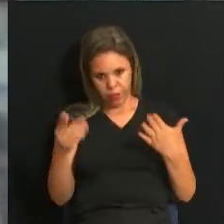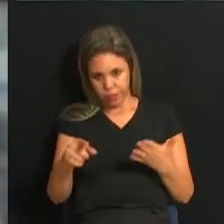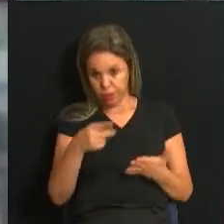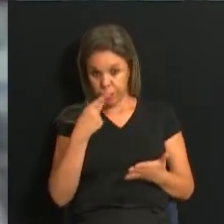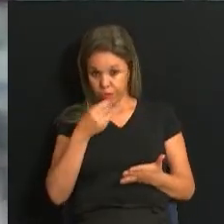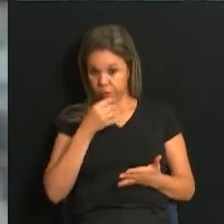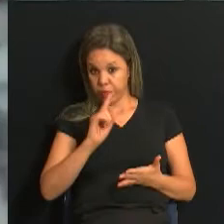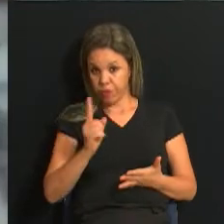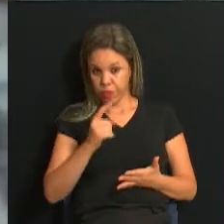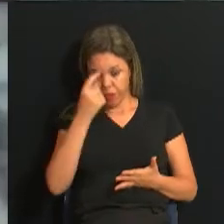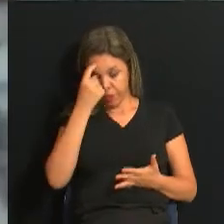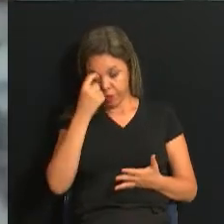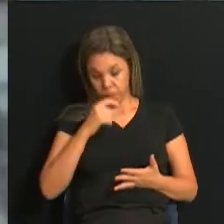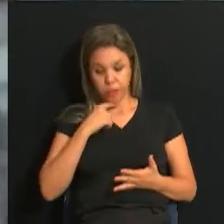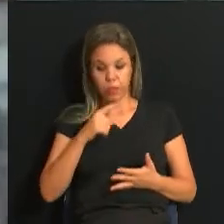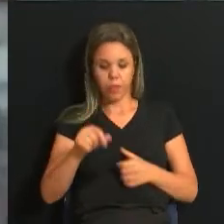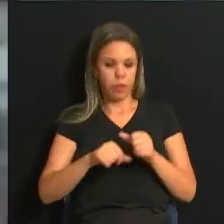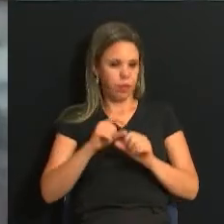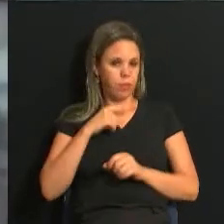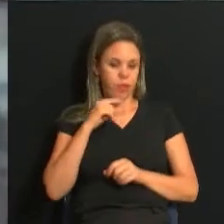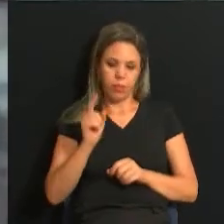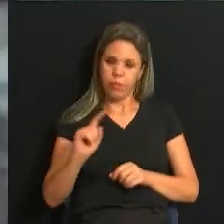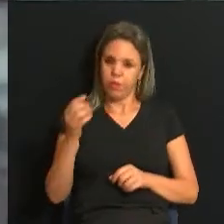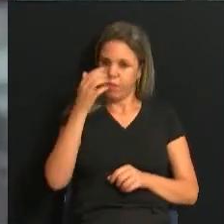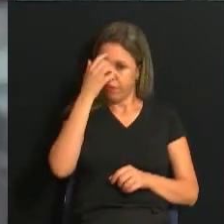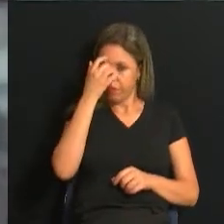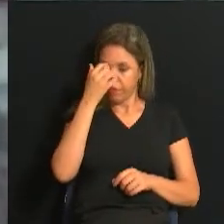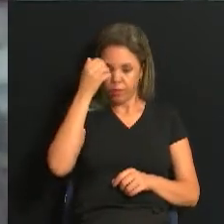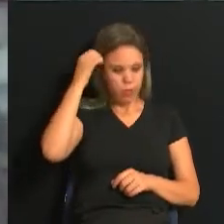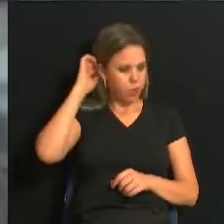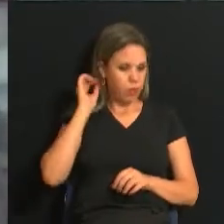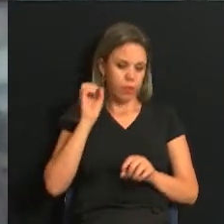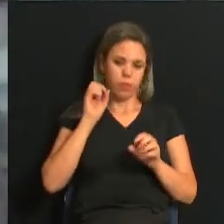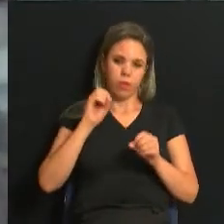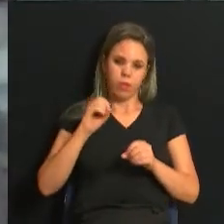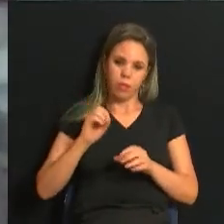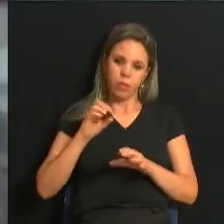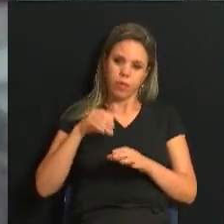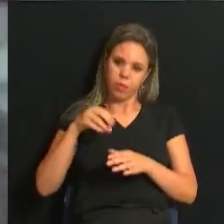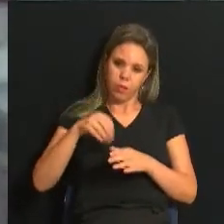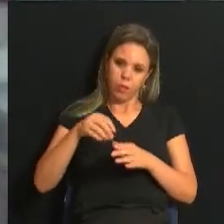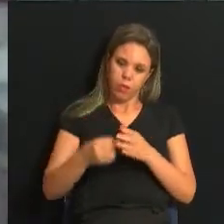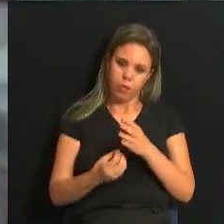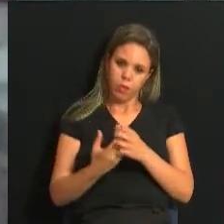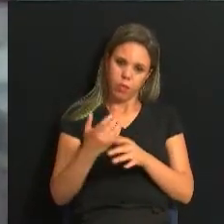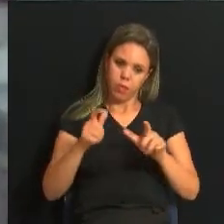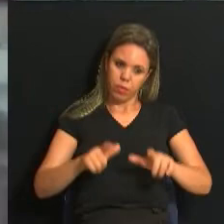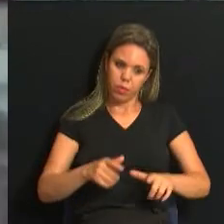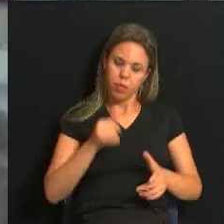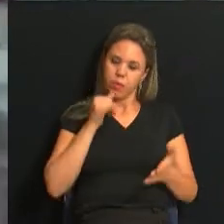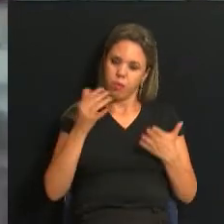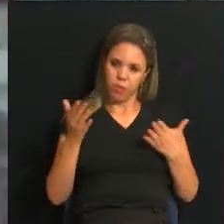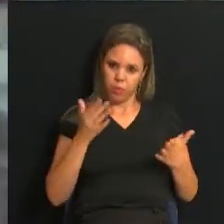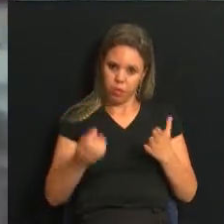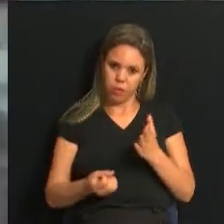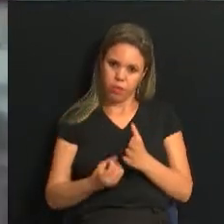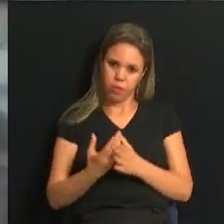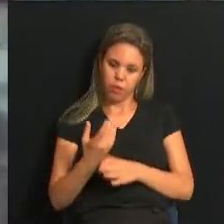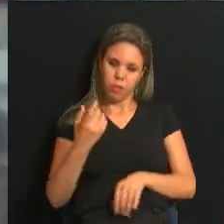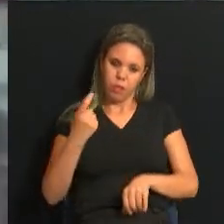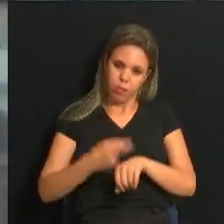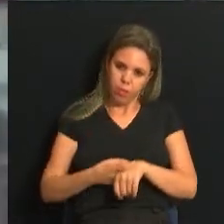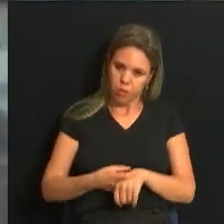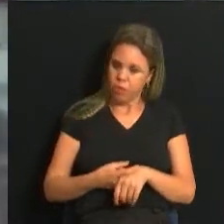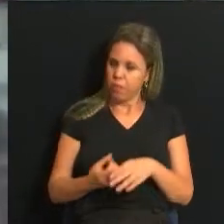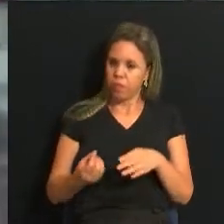porque ninguém muda ninguém. Então, se você plantar uma sementinha e aquele terreno for árido, for arenoso, essa